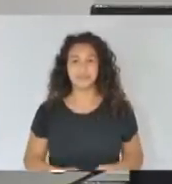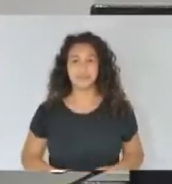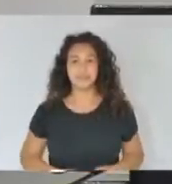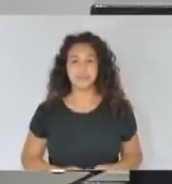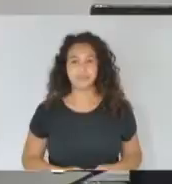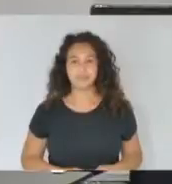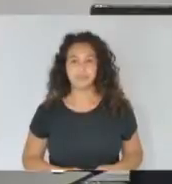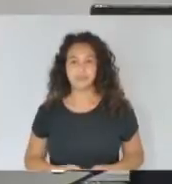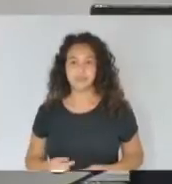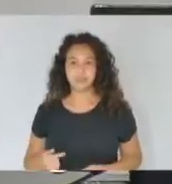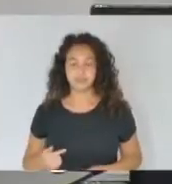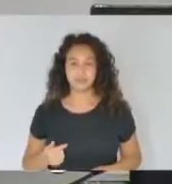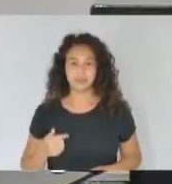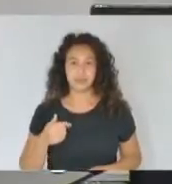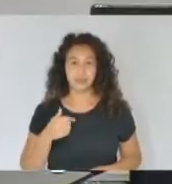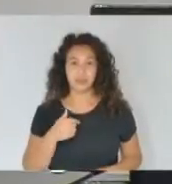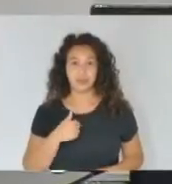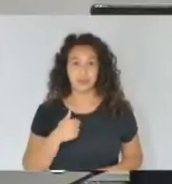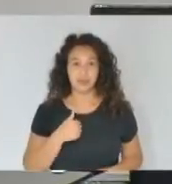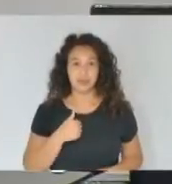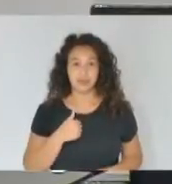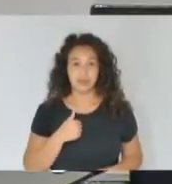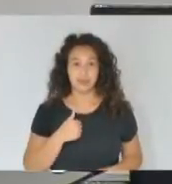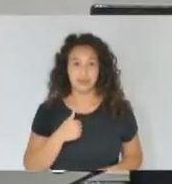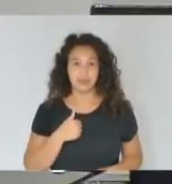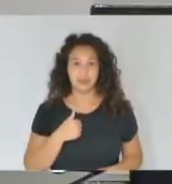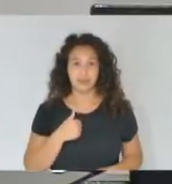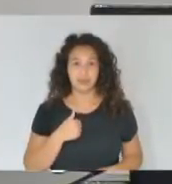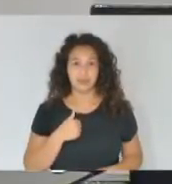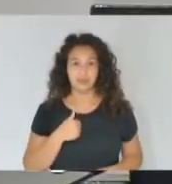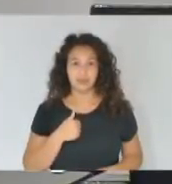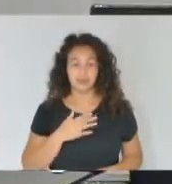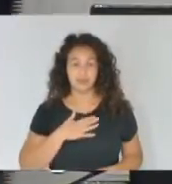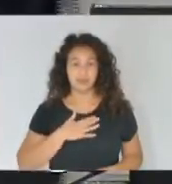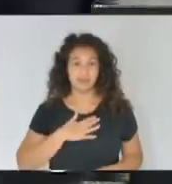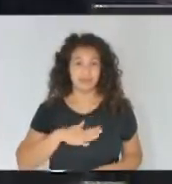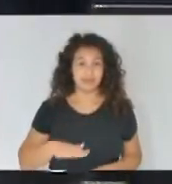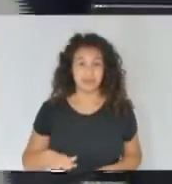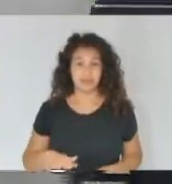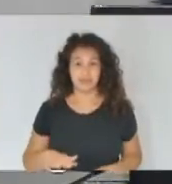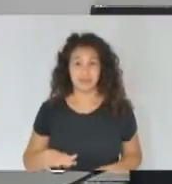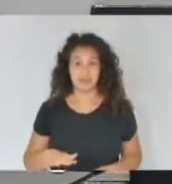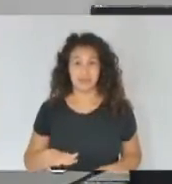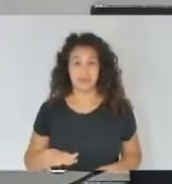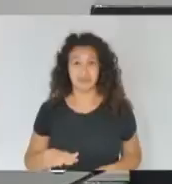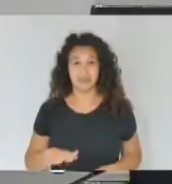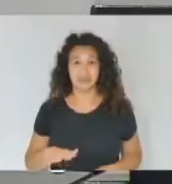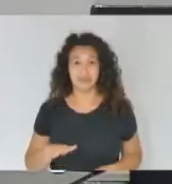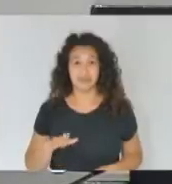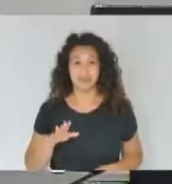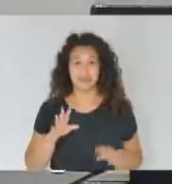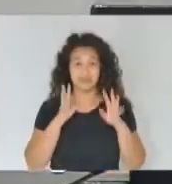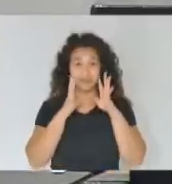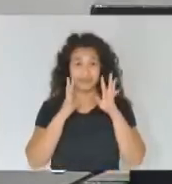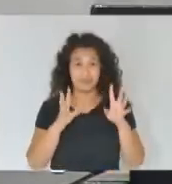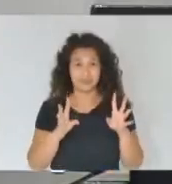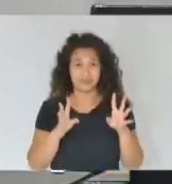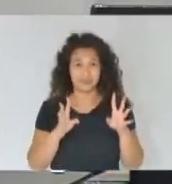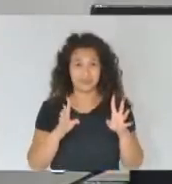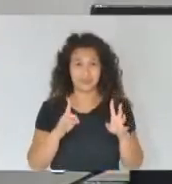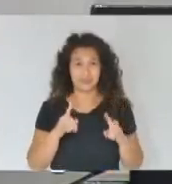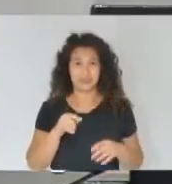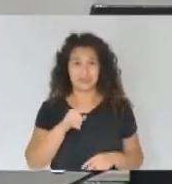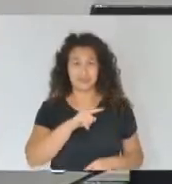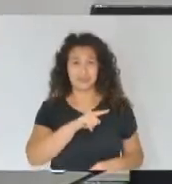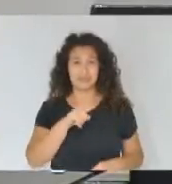Eu tive que ter o desprazer de ouvir aqui as